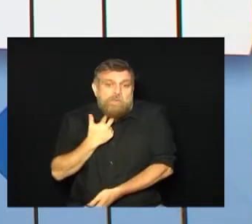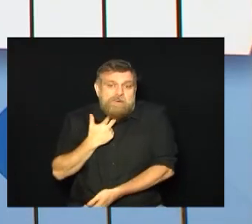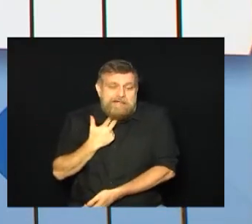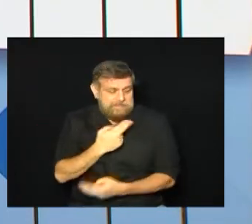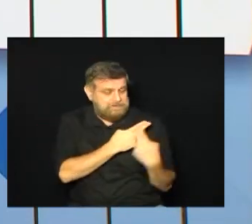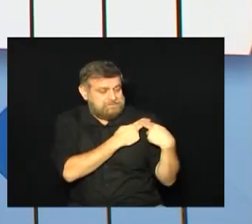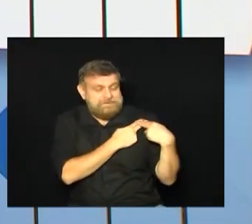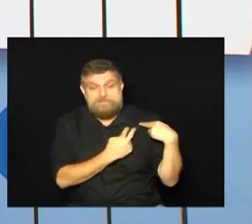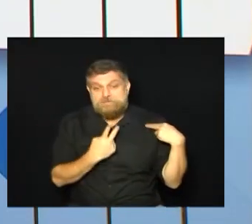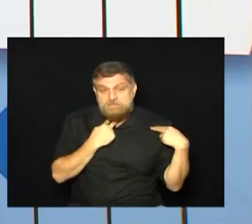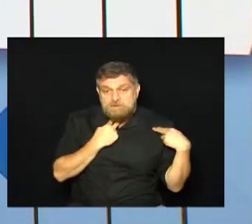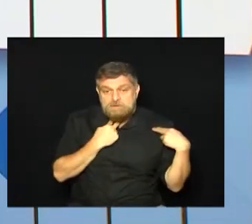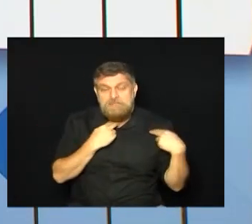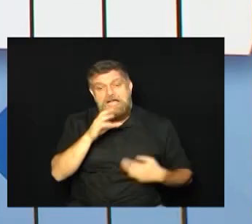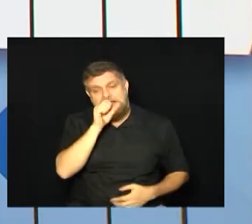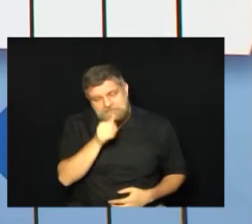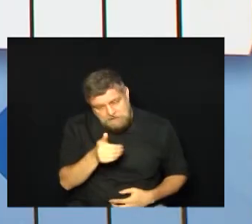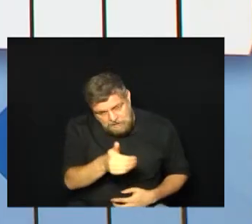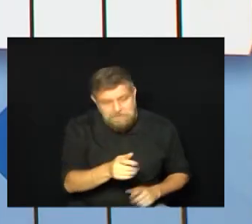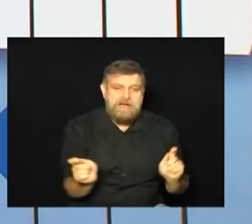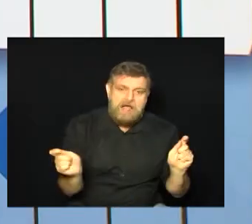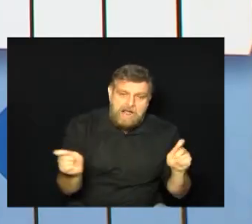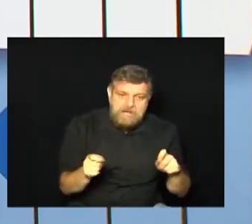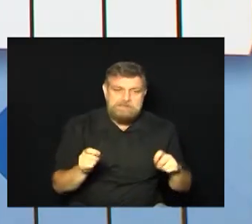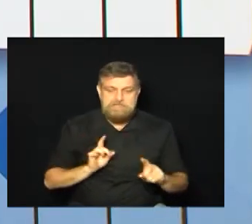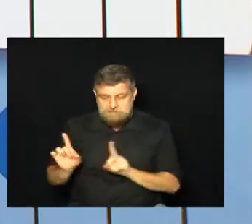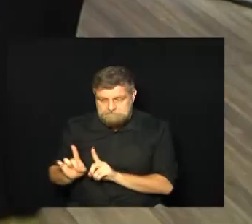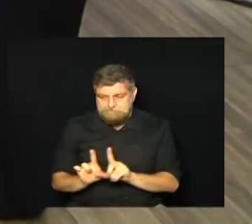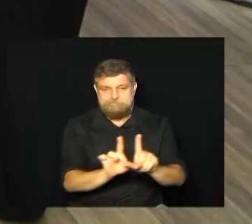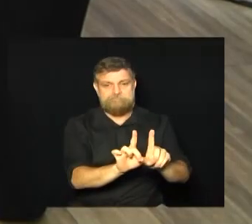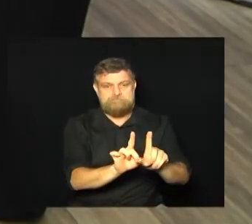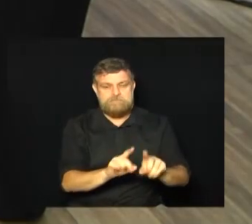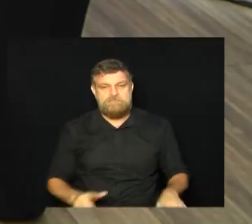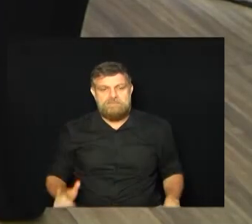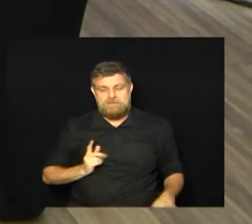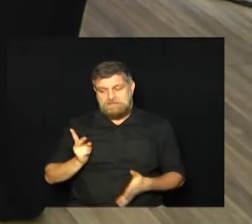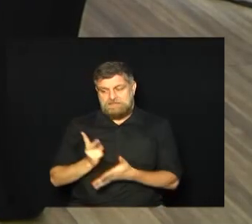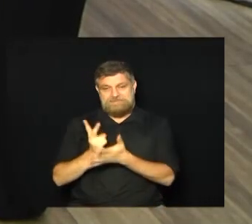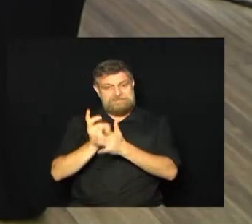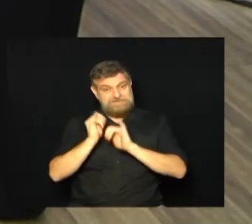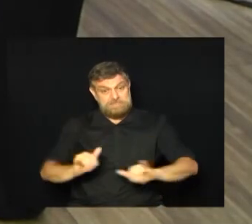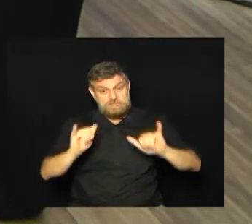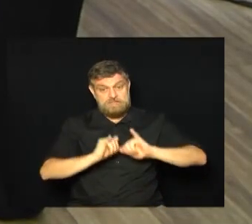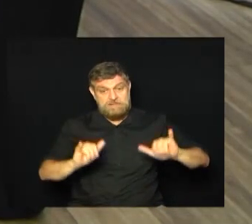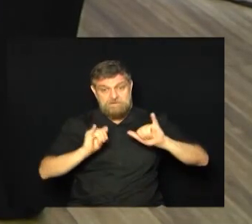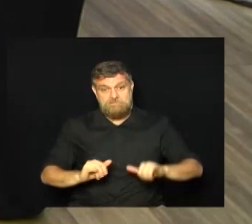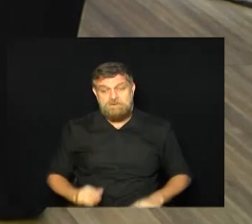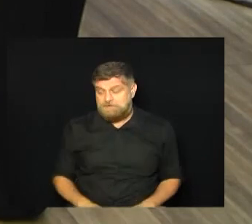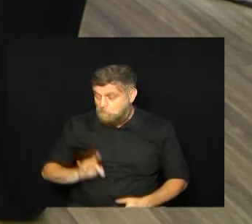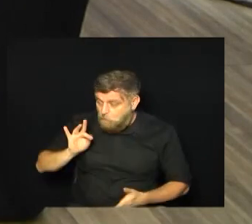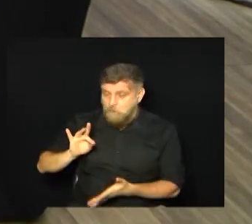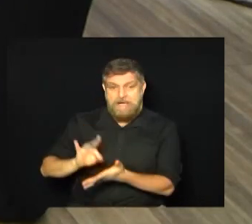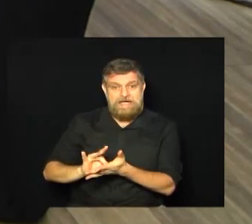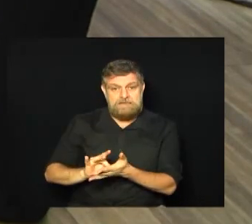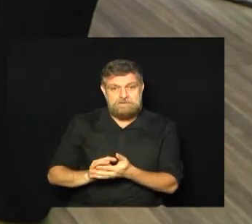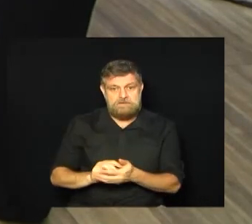responsável está trabalhando no sábado. Então, já mais uma chance. E sempre divulgue a informação correta. Aqui no